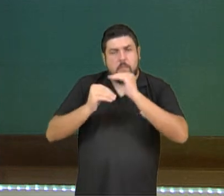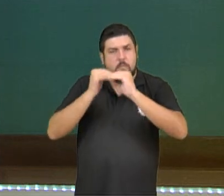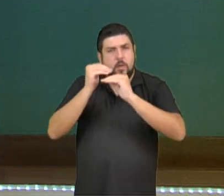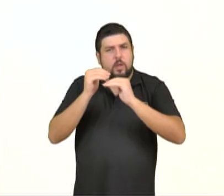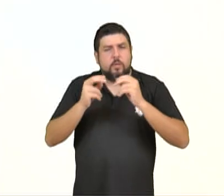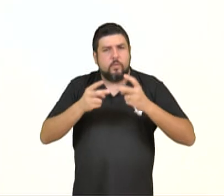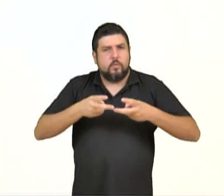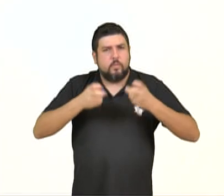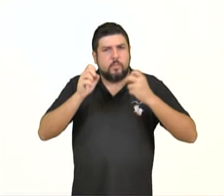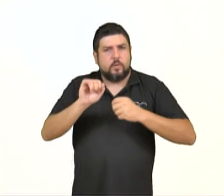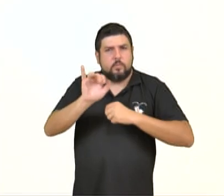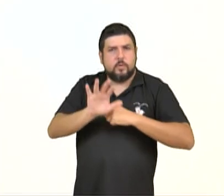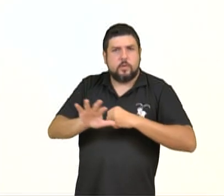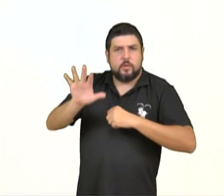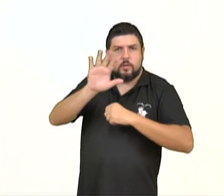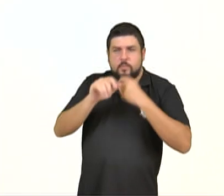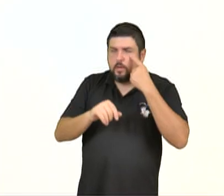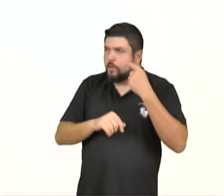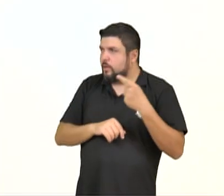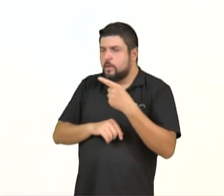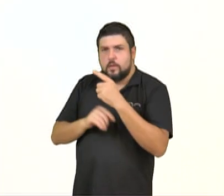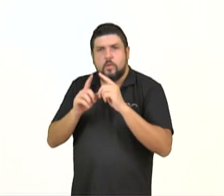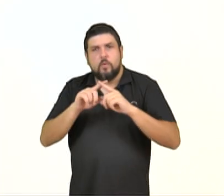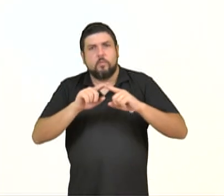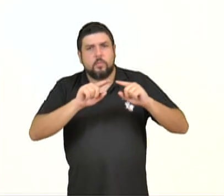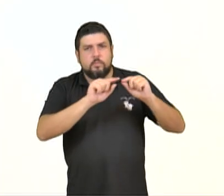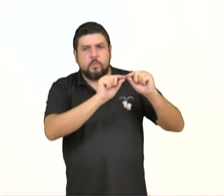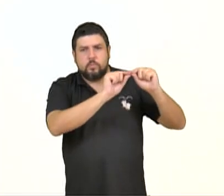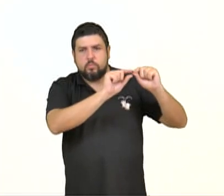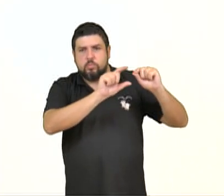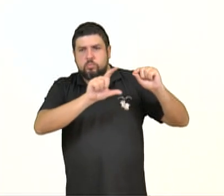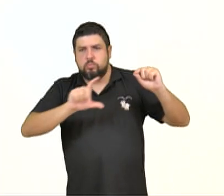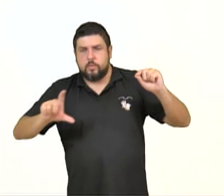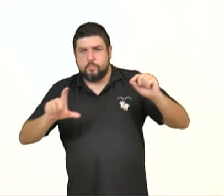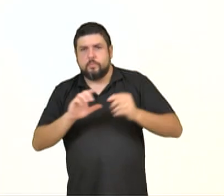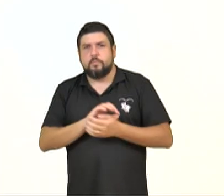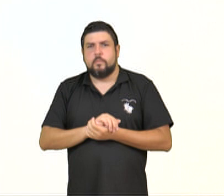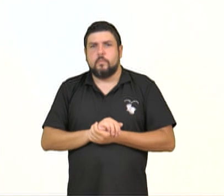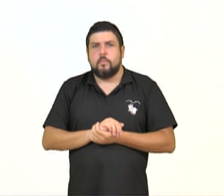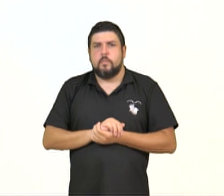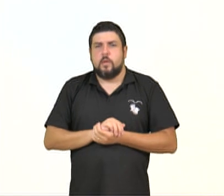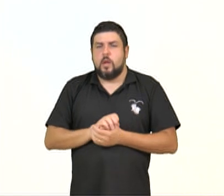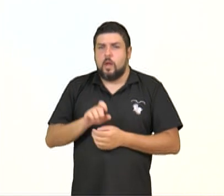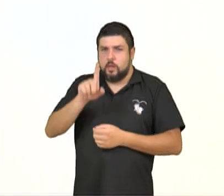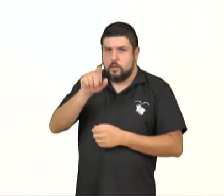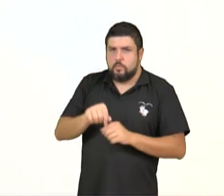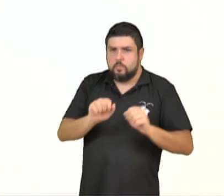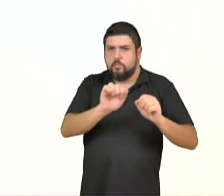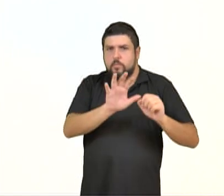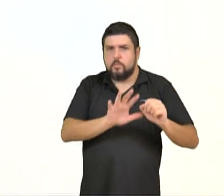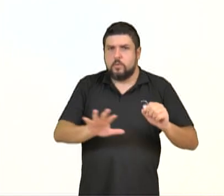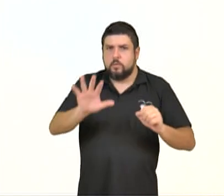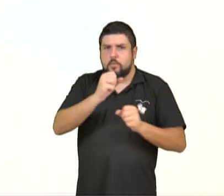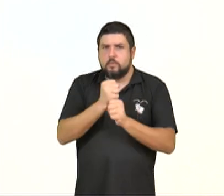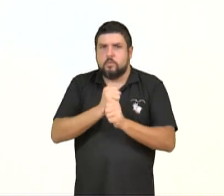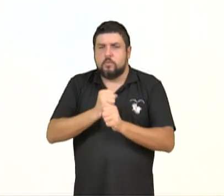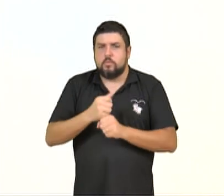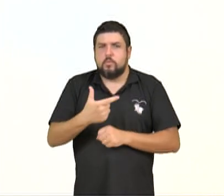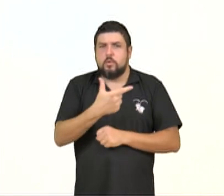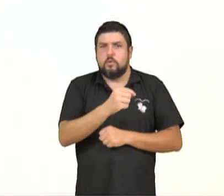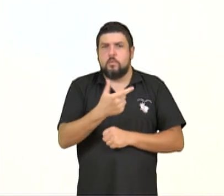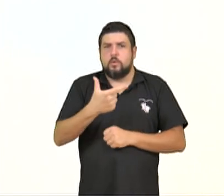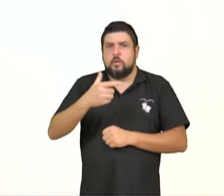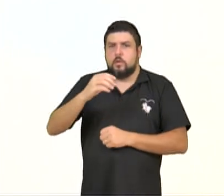gráfico, que destaca dentro do cenário mundial. Esta imagem é de 2020, em que nós vamos